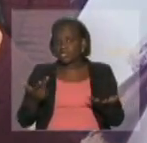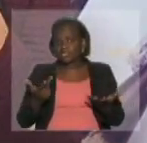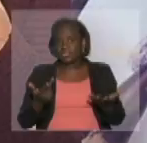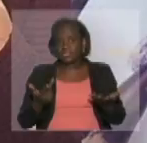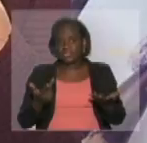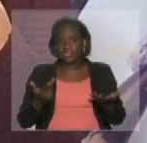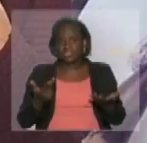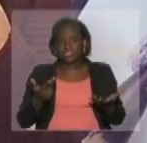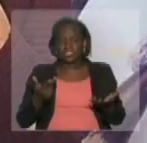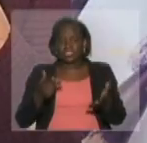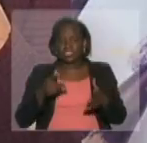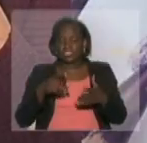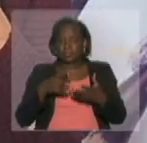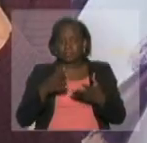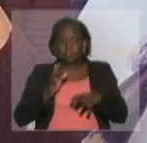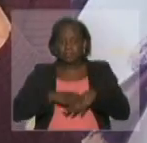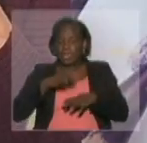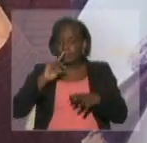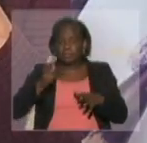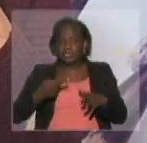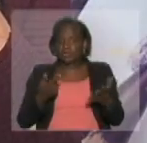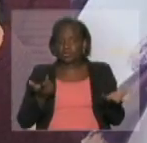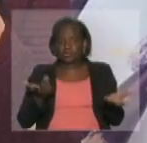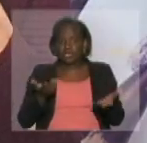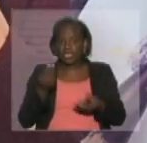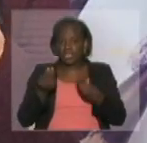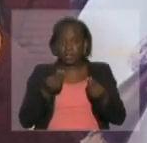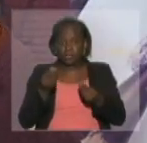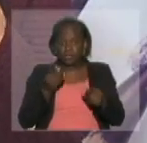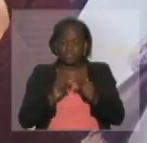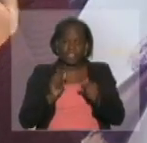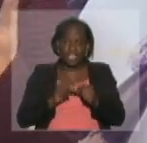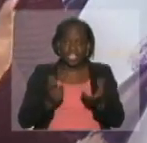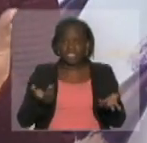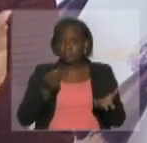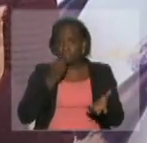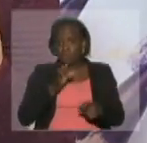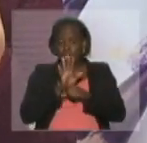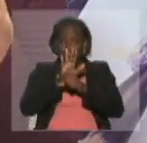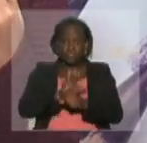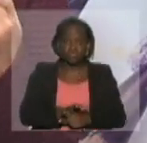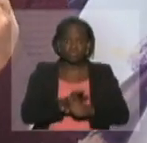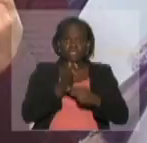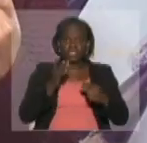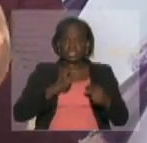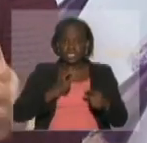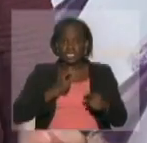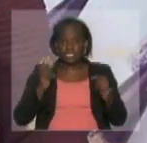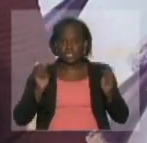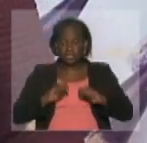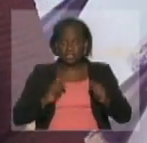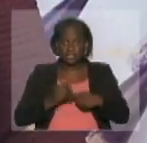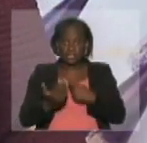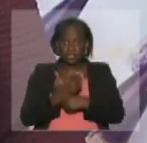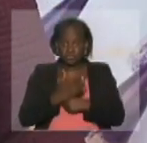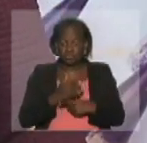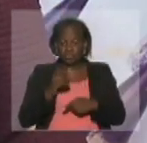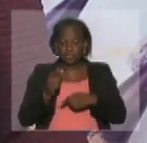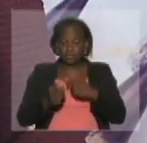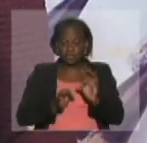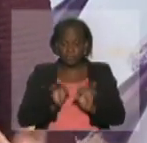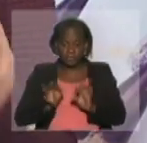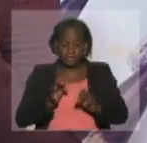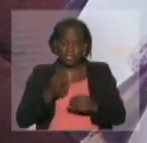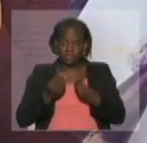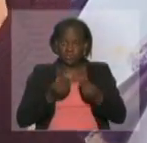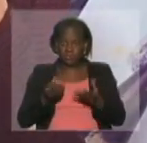situações, 1001 vantagens, benefícios que a gente pode ter com esse tipo de produção.